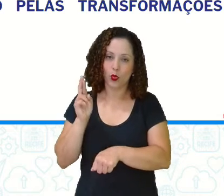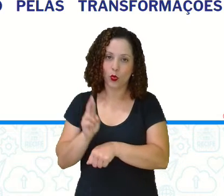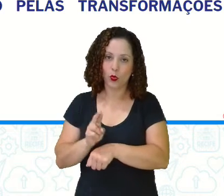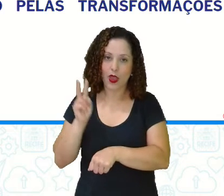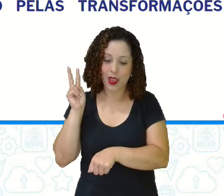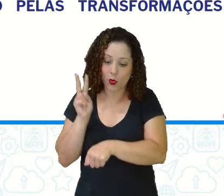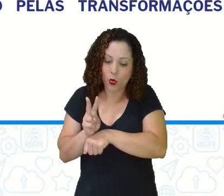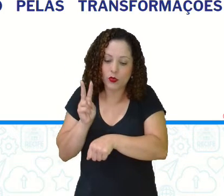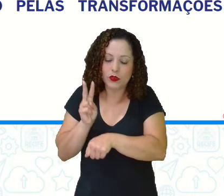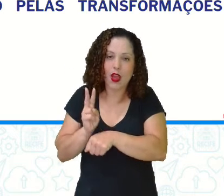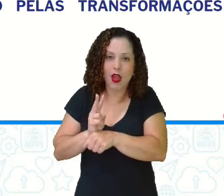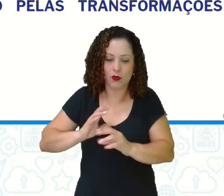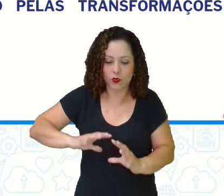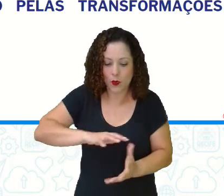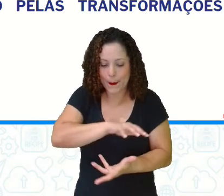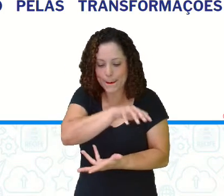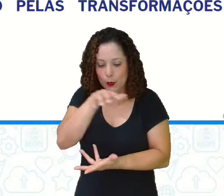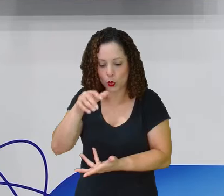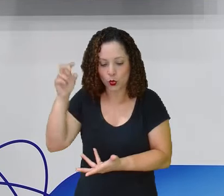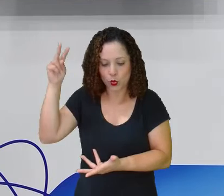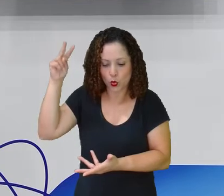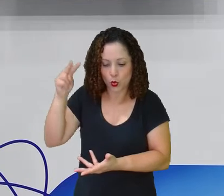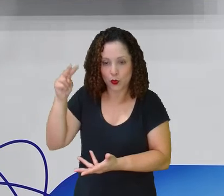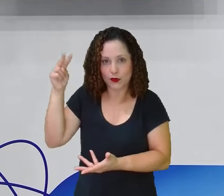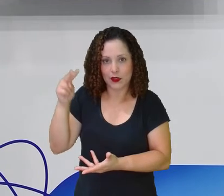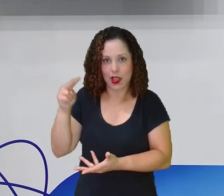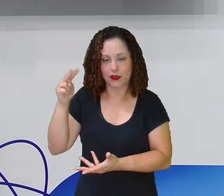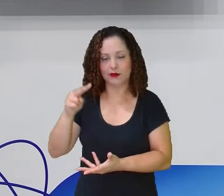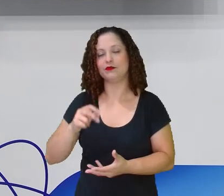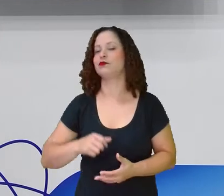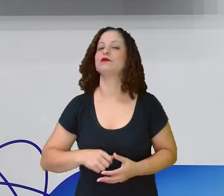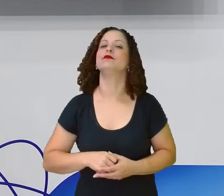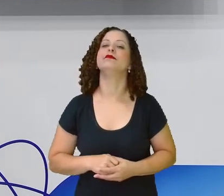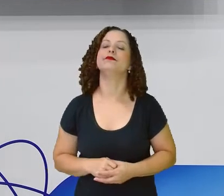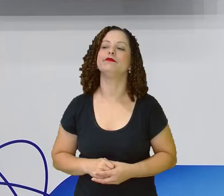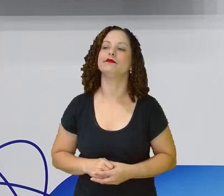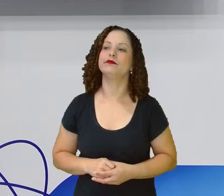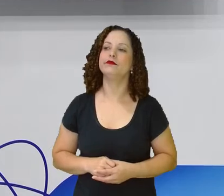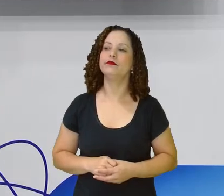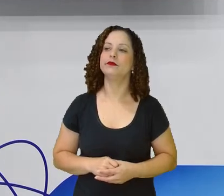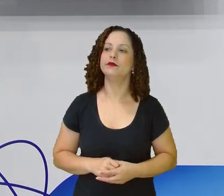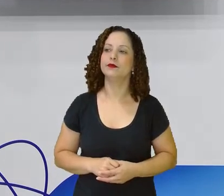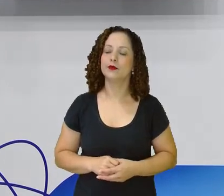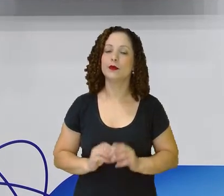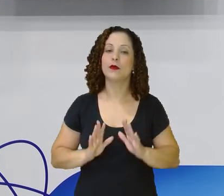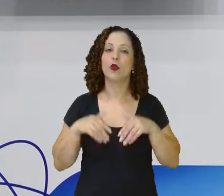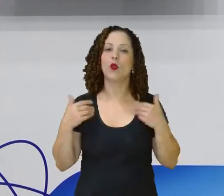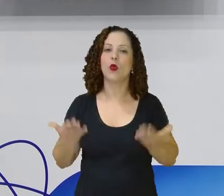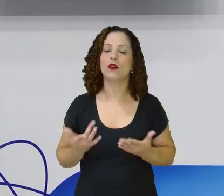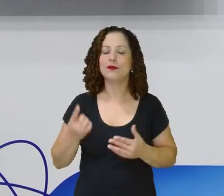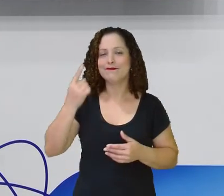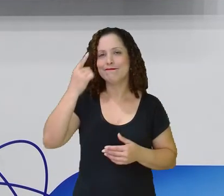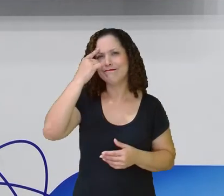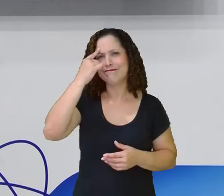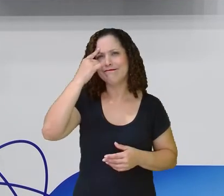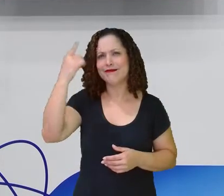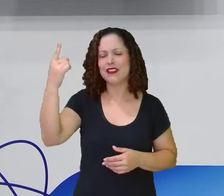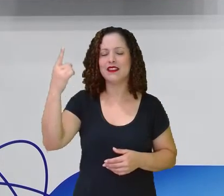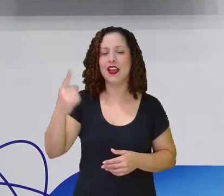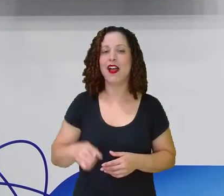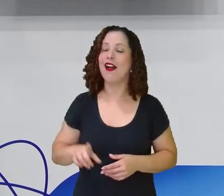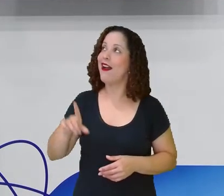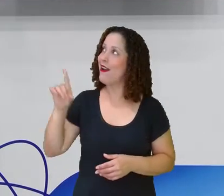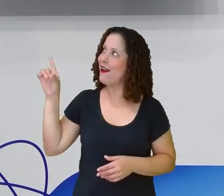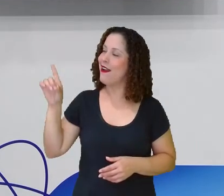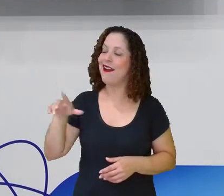como pelas transformações climáticas. Então, quando nós pensarmos agora em atmosfera,